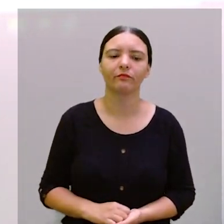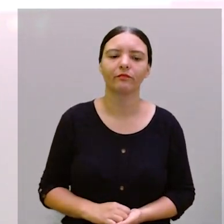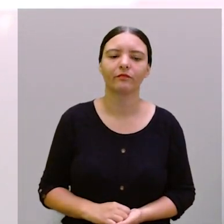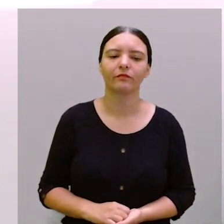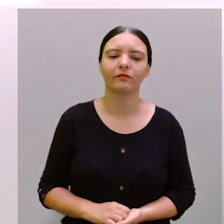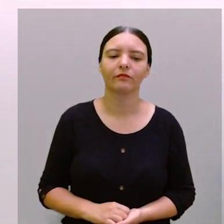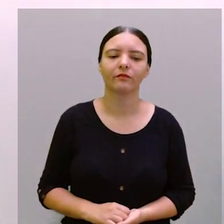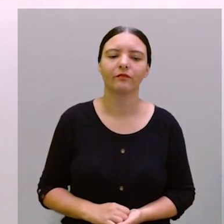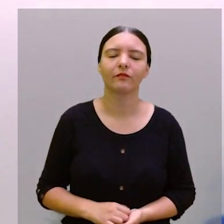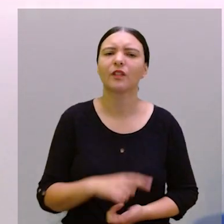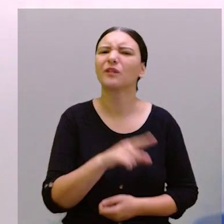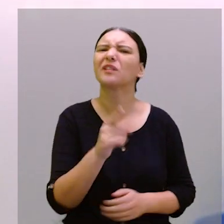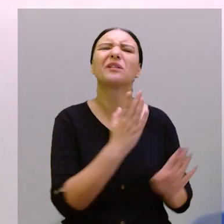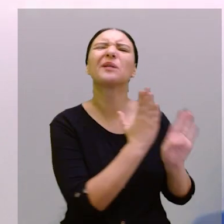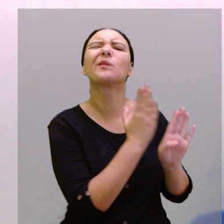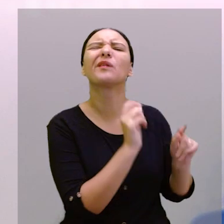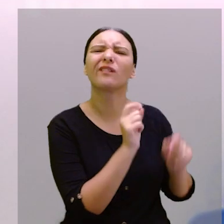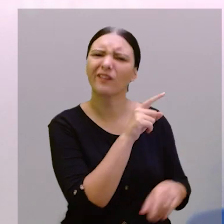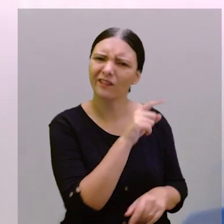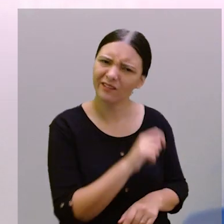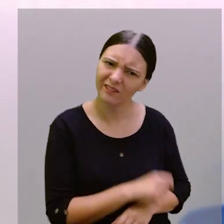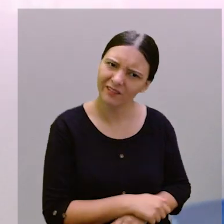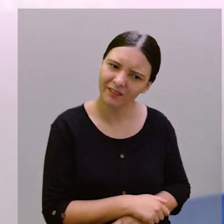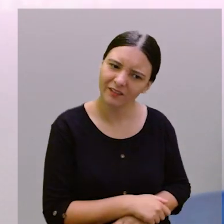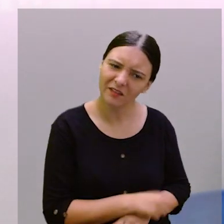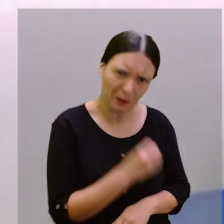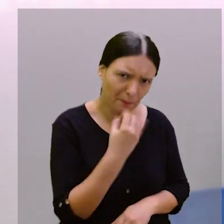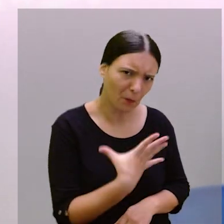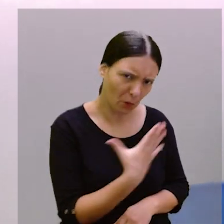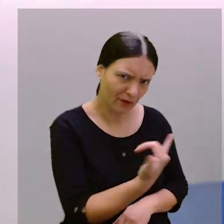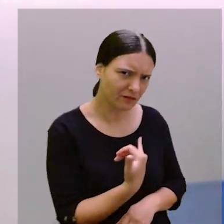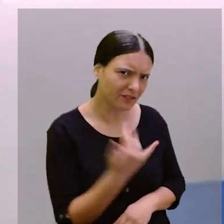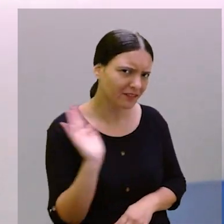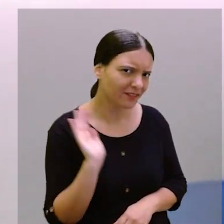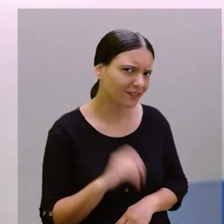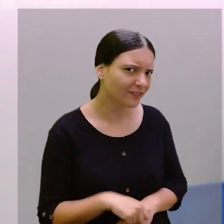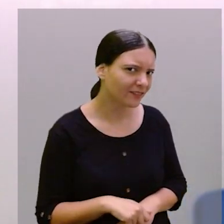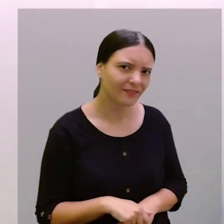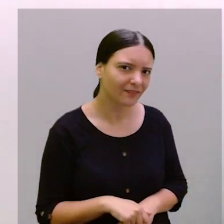Adoraria saber o que vocês descobriram aí. Tem uma coisa boa aí pra gente? Não?